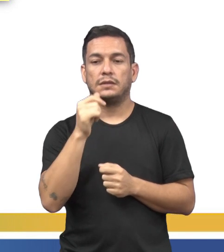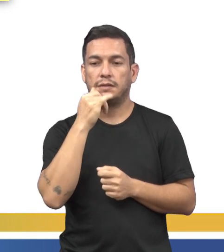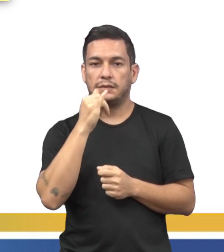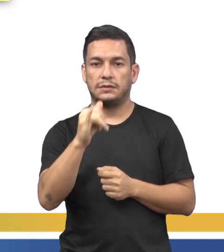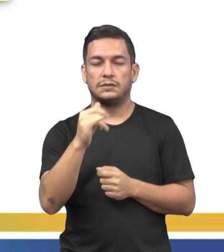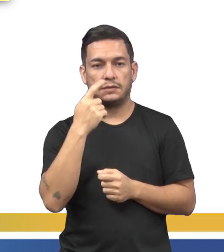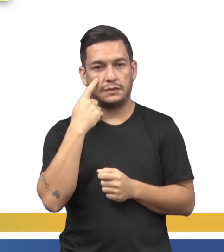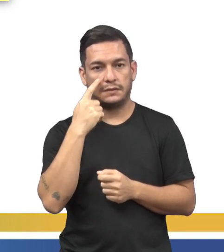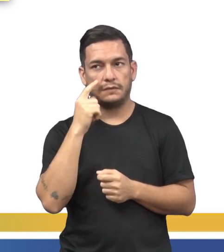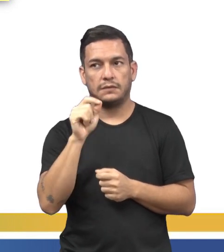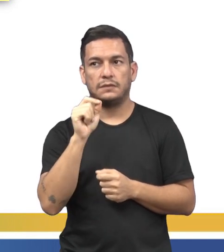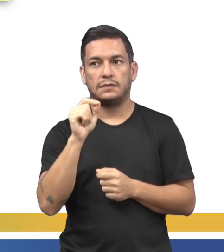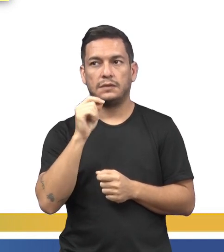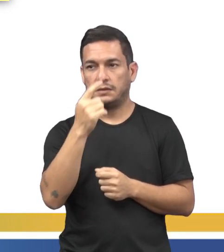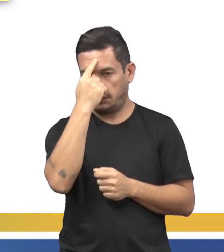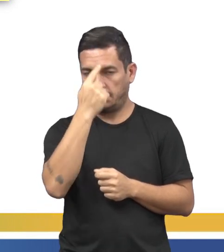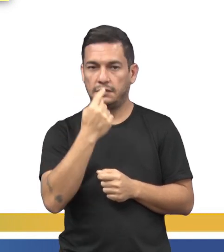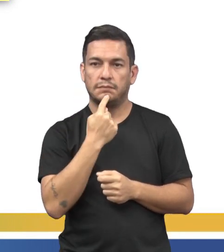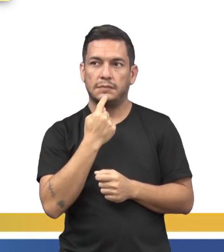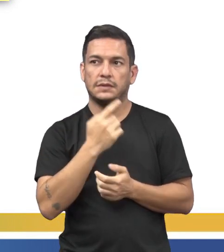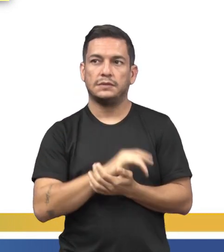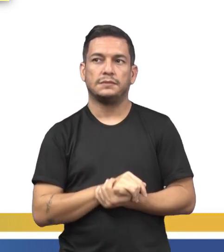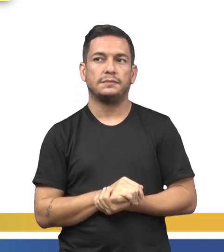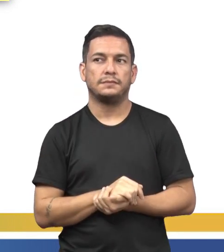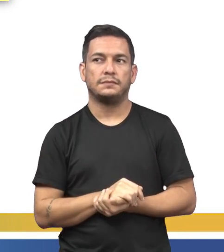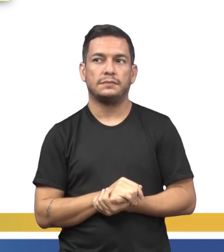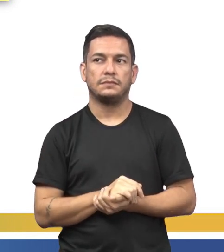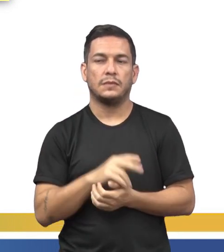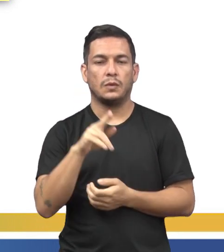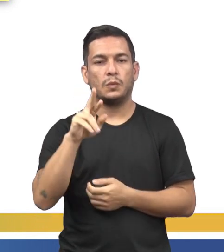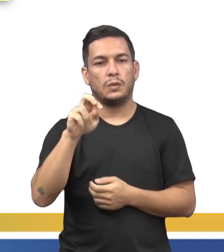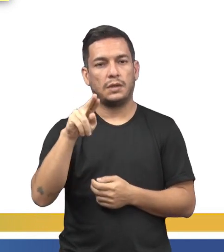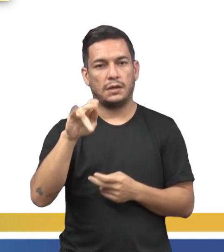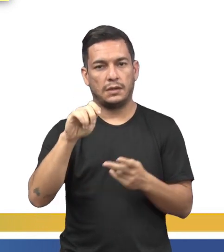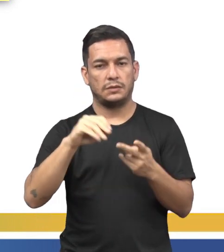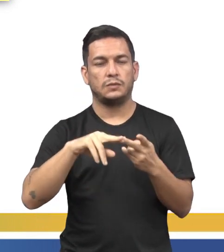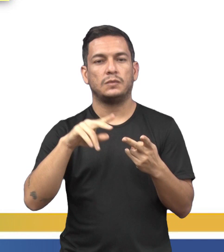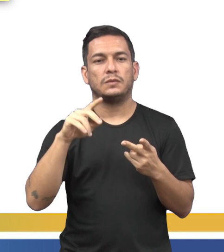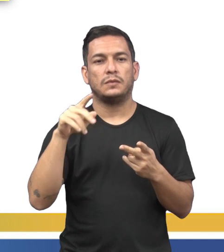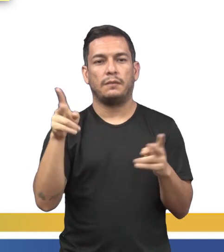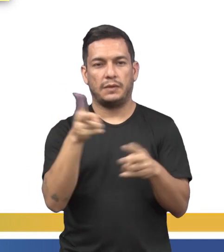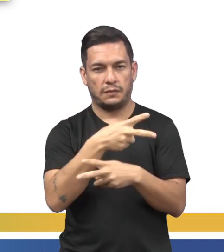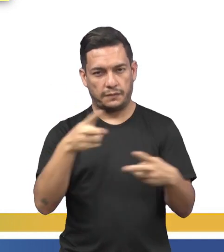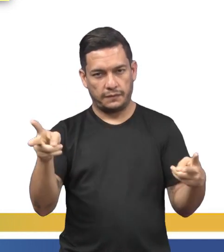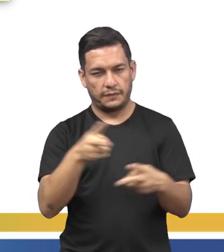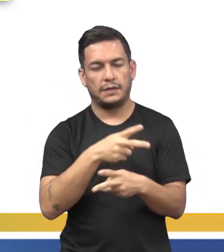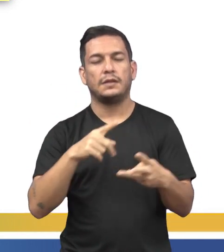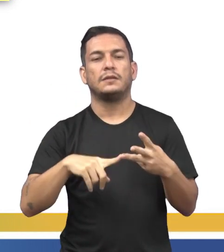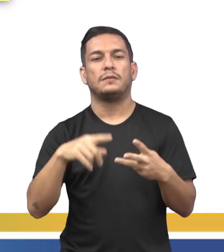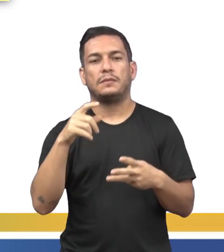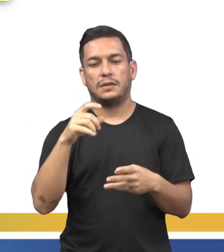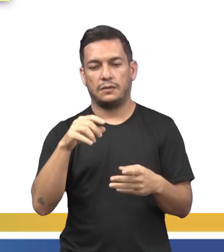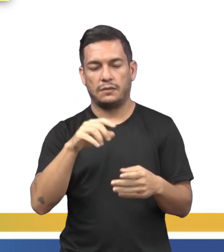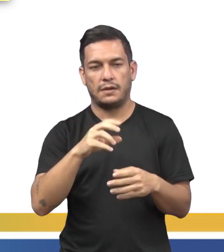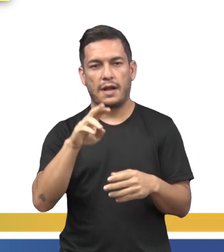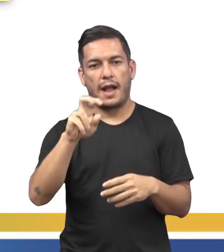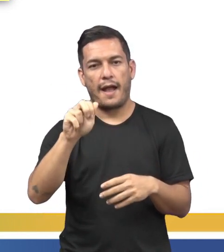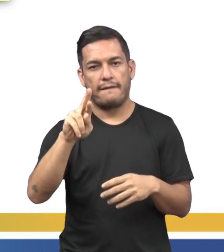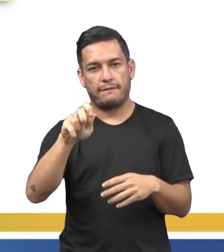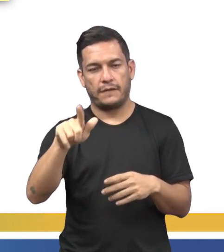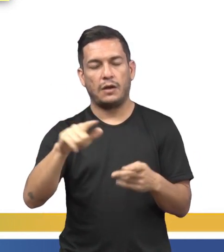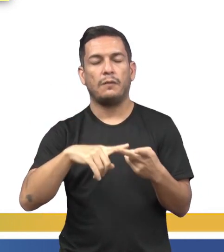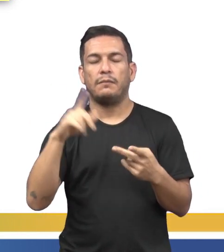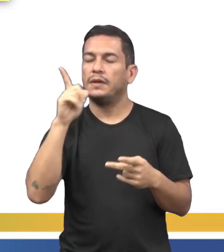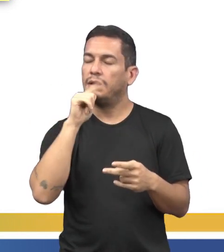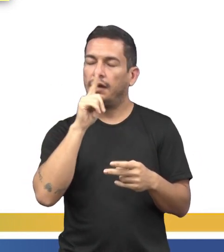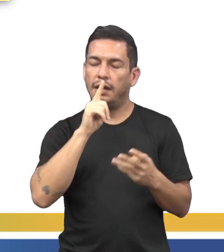como a gente vê na nossa GIF, na nossa imagem animada. Então, urânio, pelo vento, pelo carvão, pela água, pelo